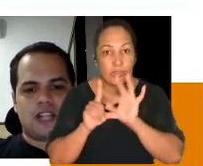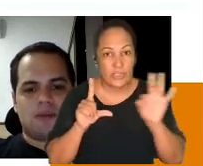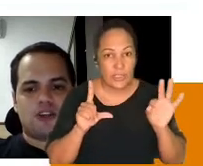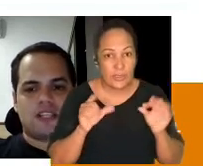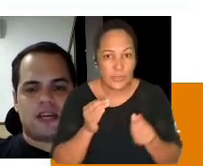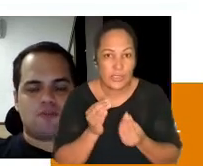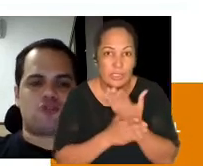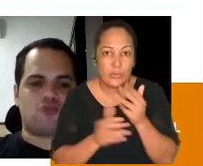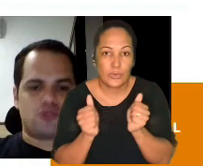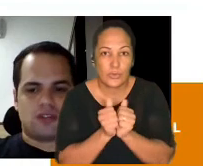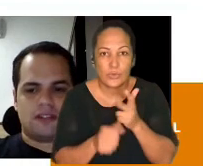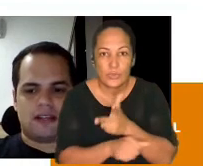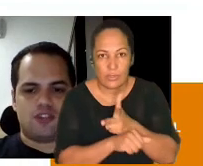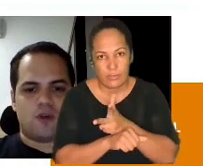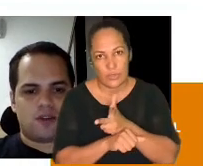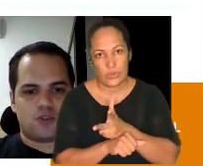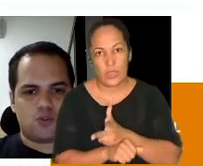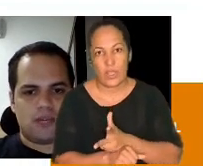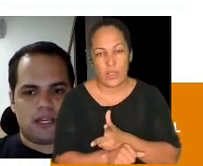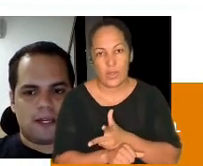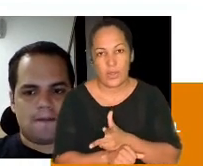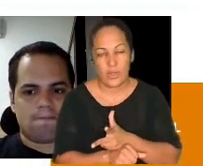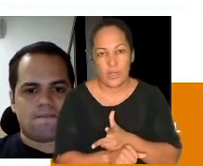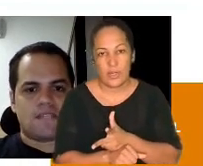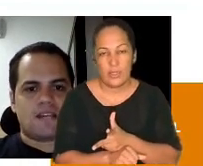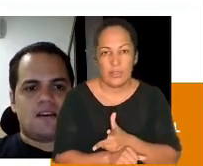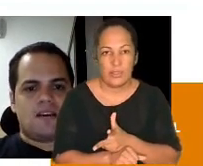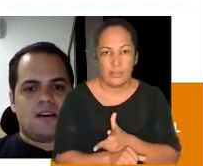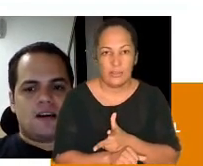Do diagrama que nós criamos juntos na videoaula sobre